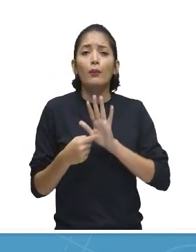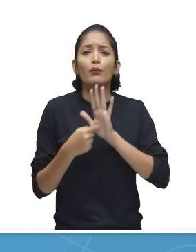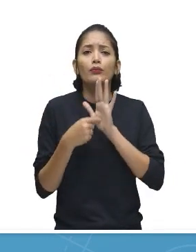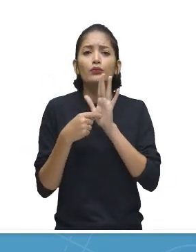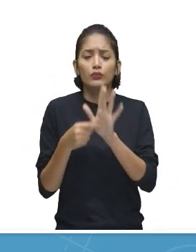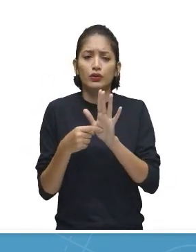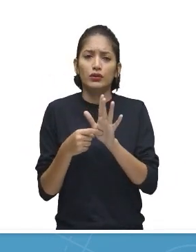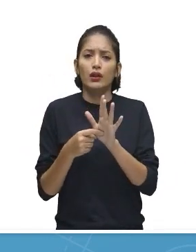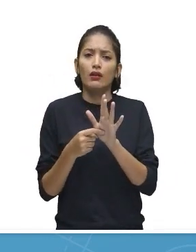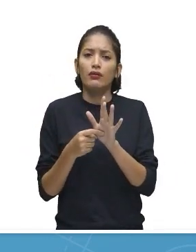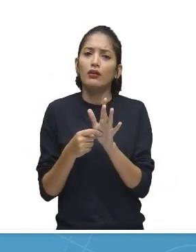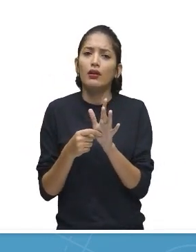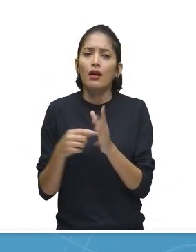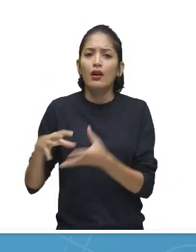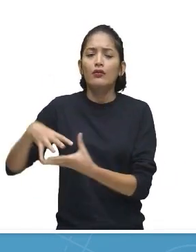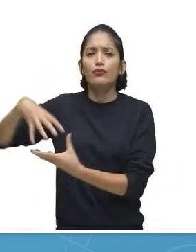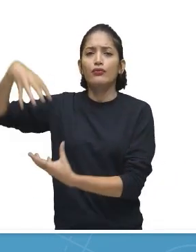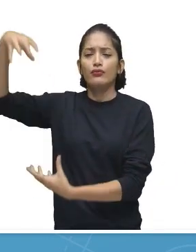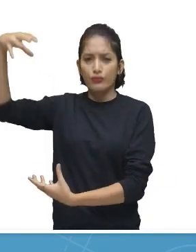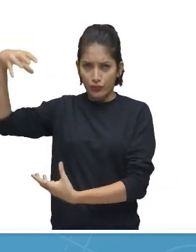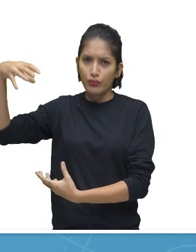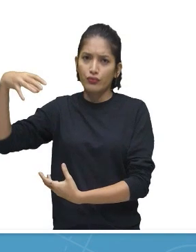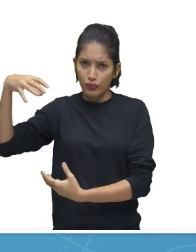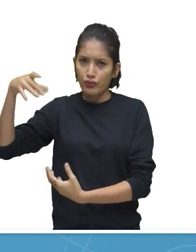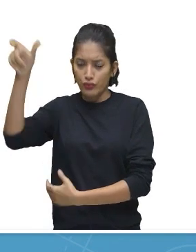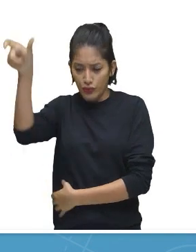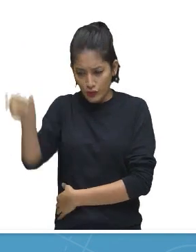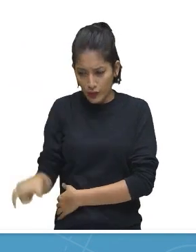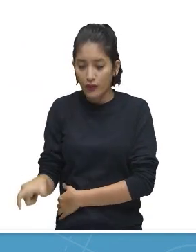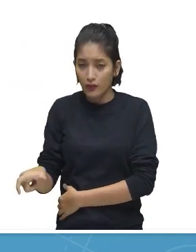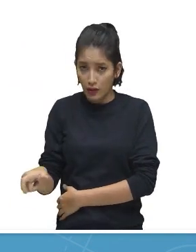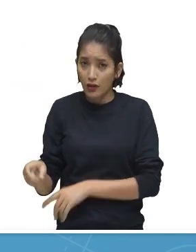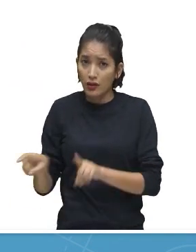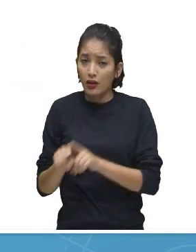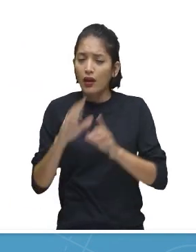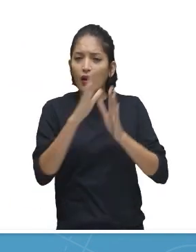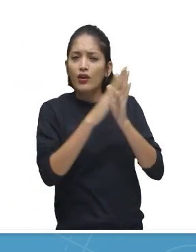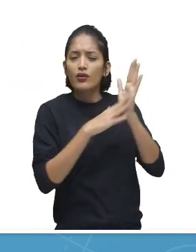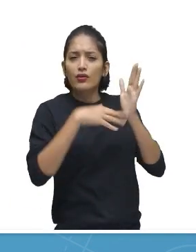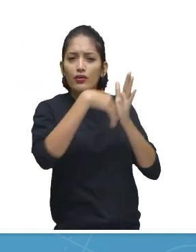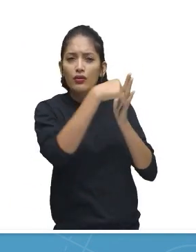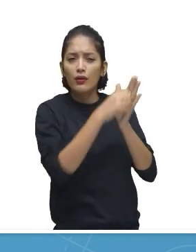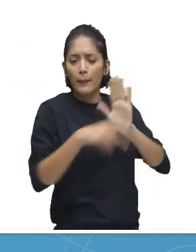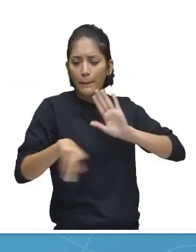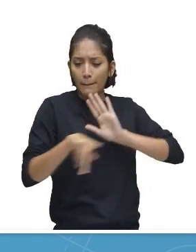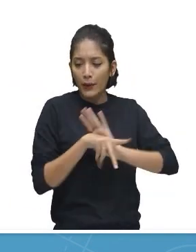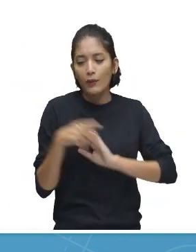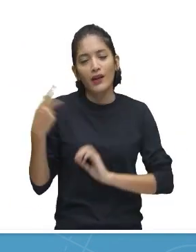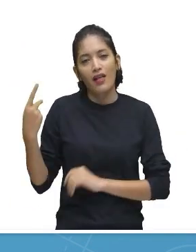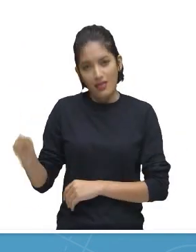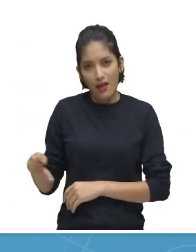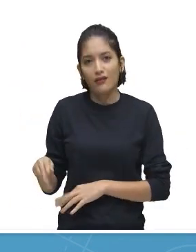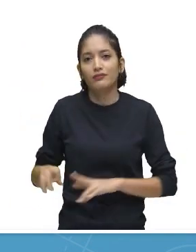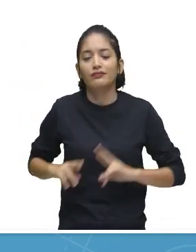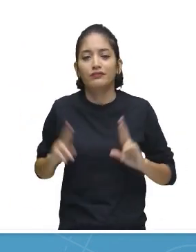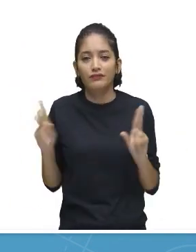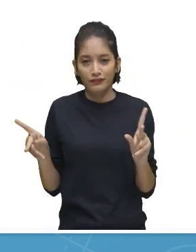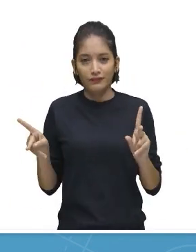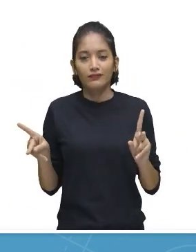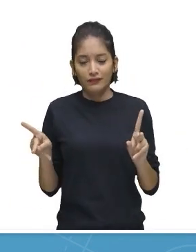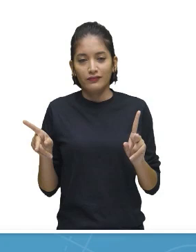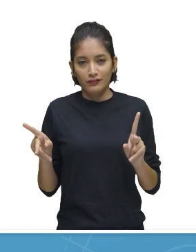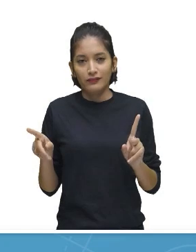ali às imagens, às personagens, e ele pintava de uma forma própria, diferente